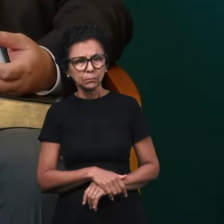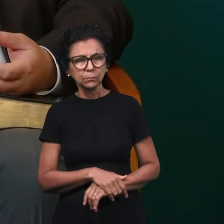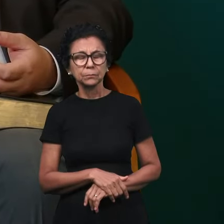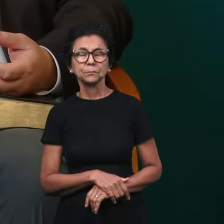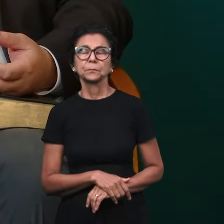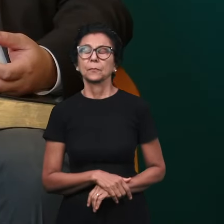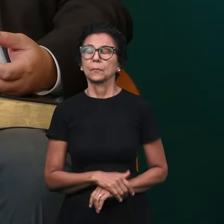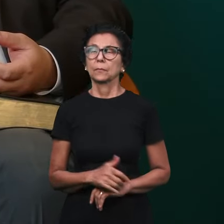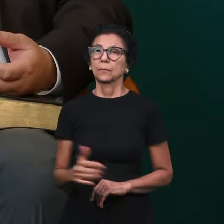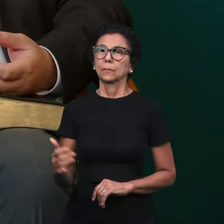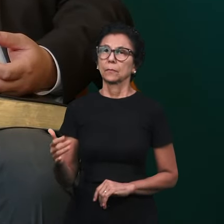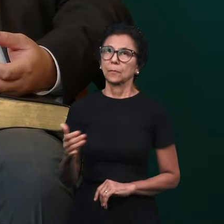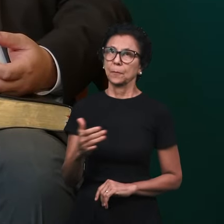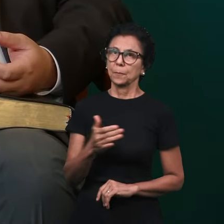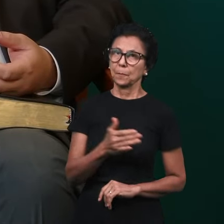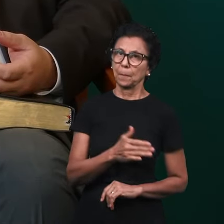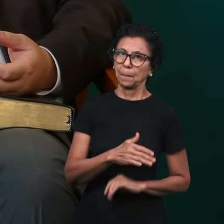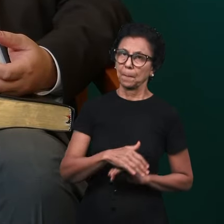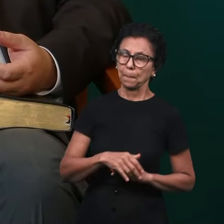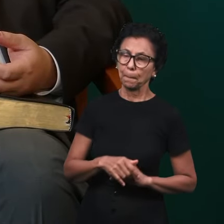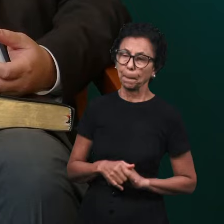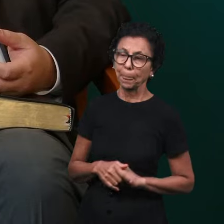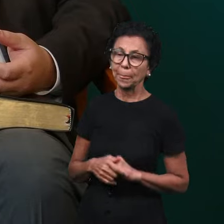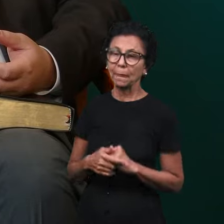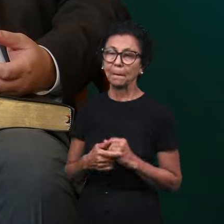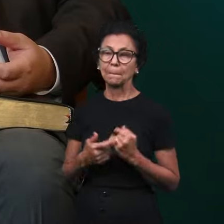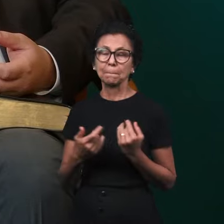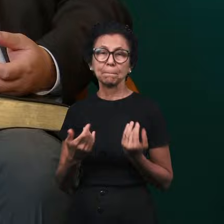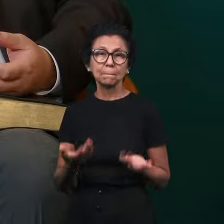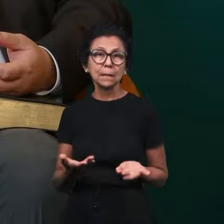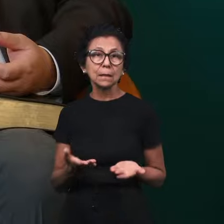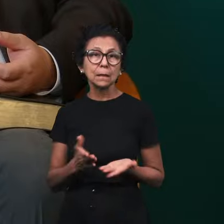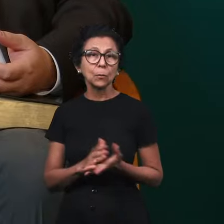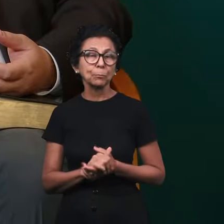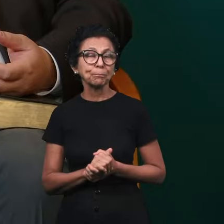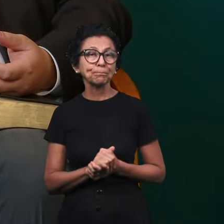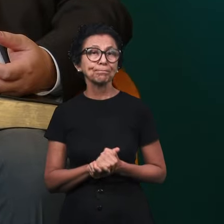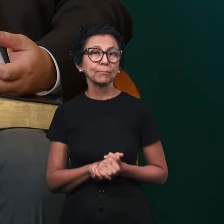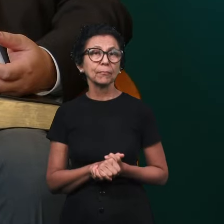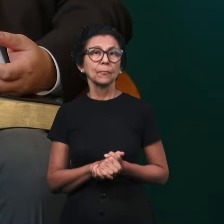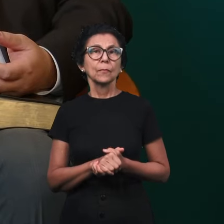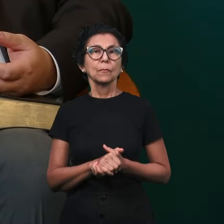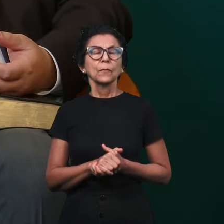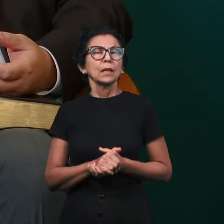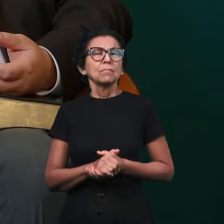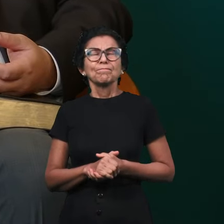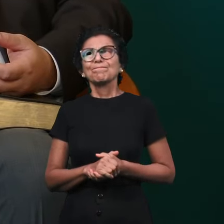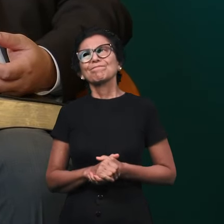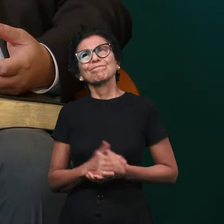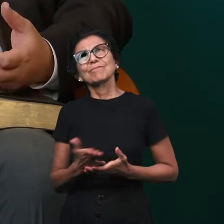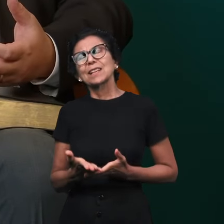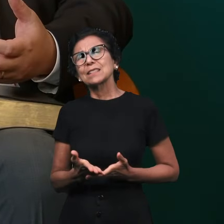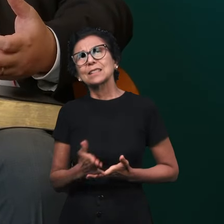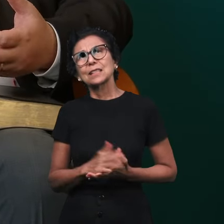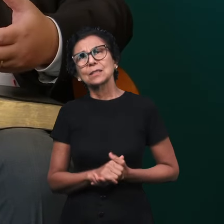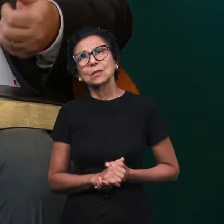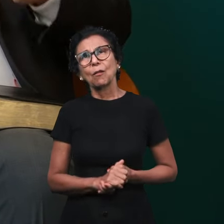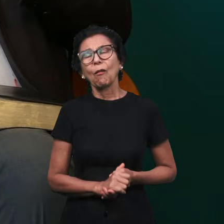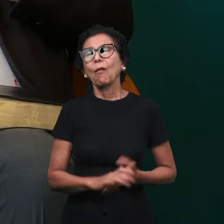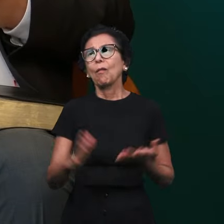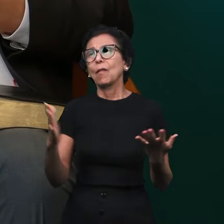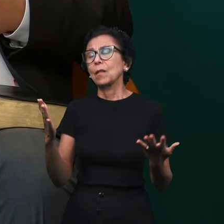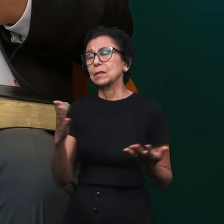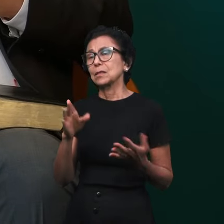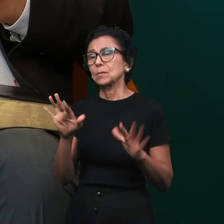família aquilo que está sendo gerado em nós, a obra do Senhor Jesus, de boca. Sim. Às vezes nem sempre falando que